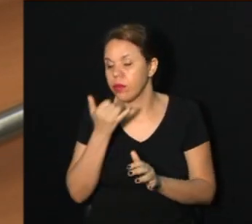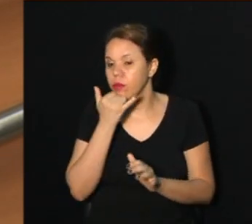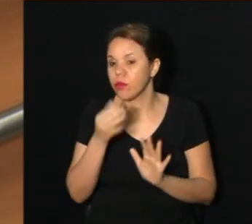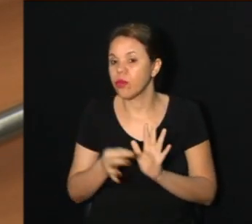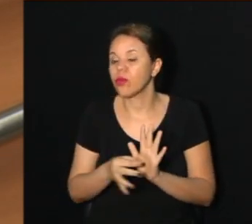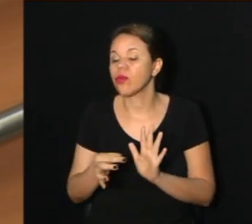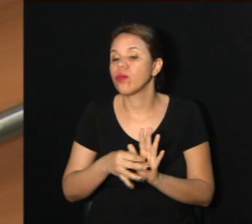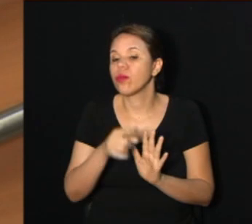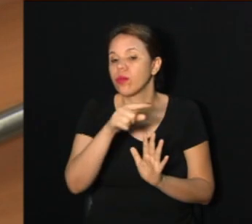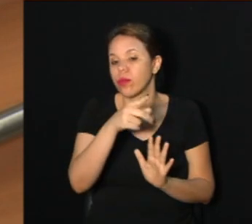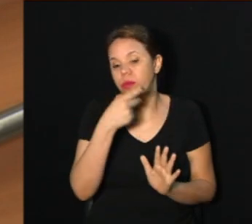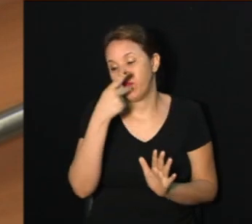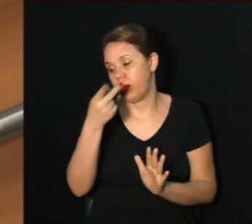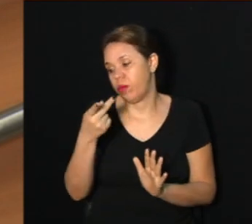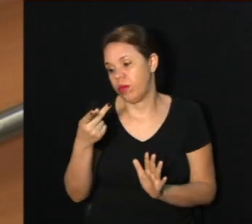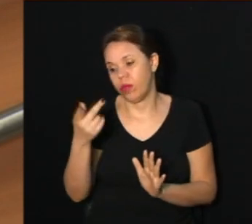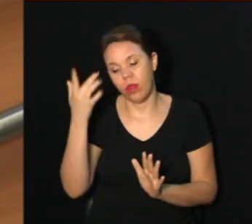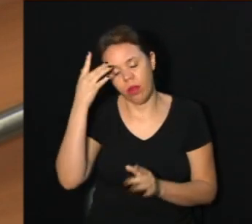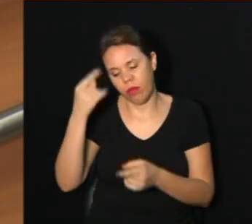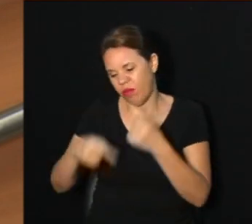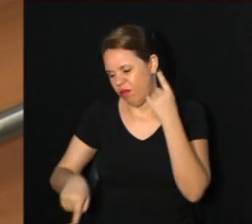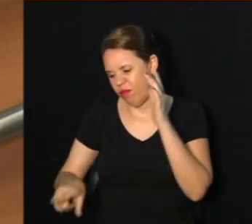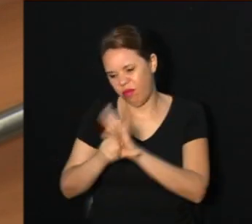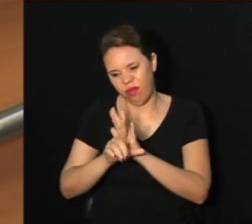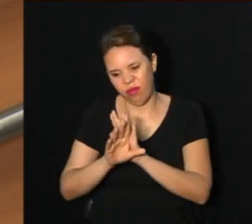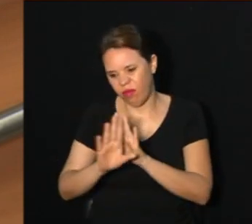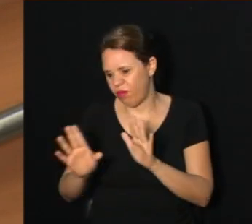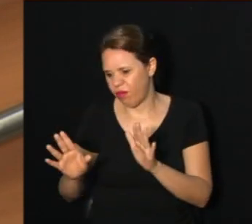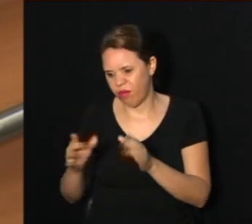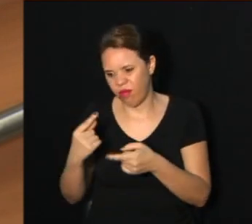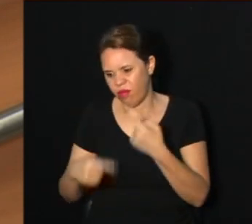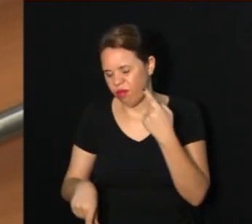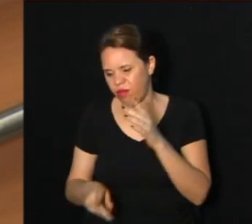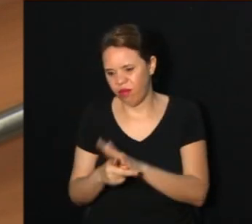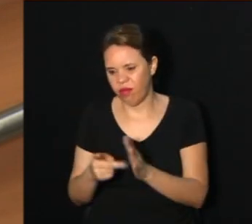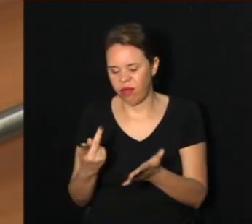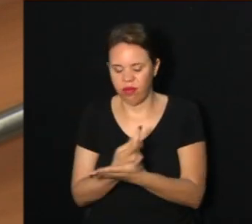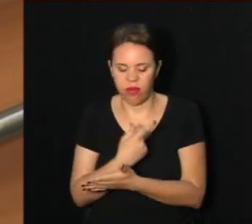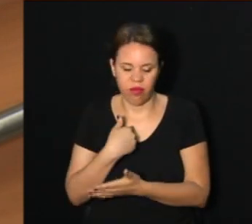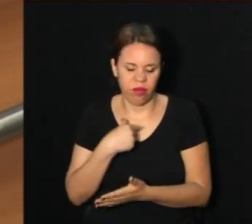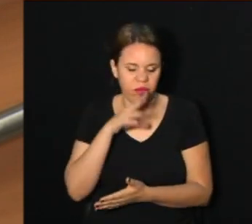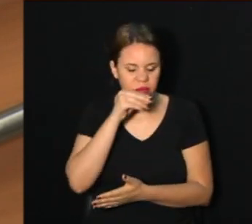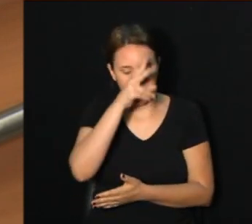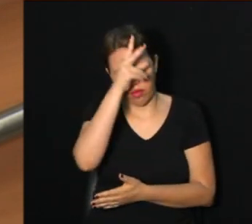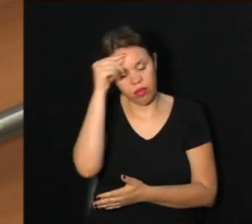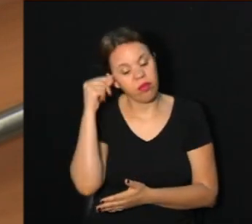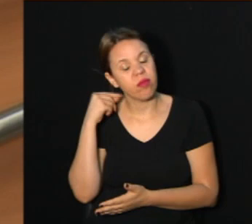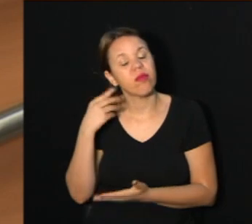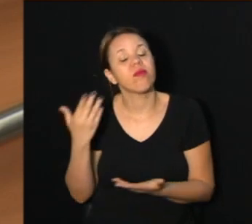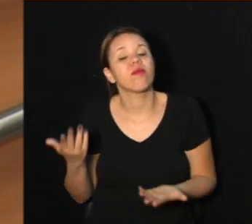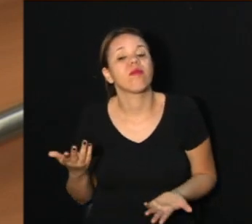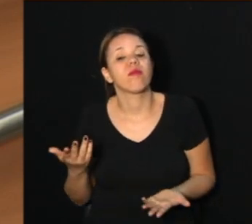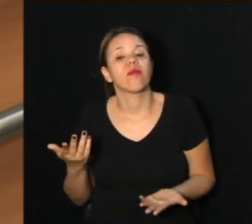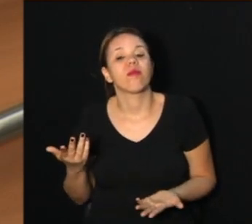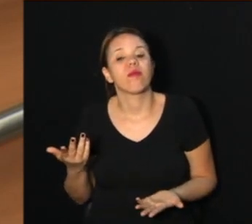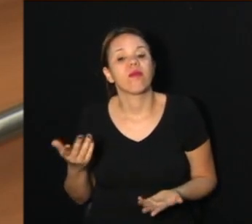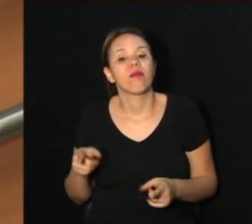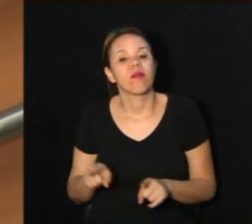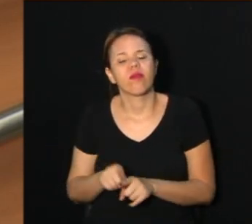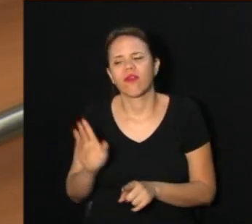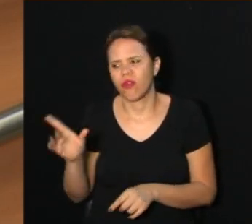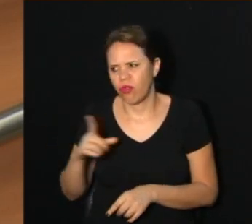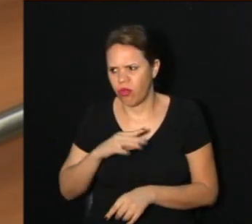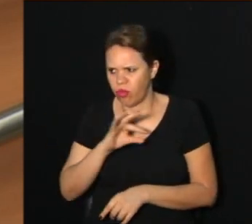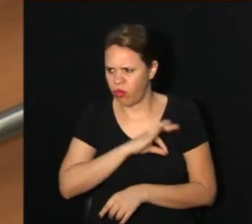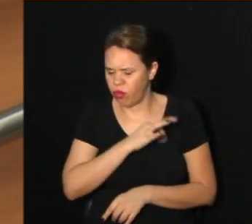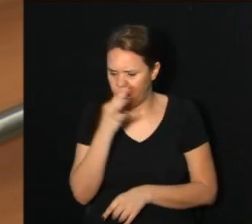certa forma imoral, apesar de ser legal, porque o funcionário público, o servidor público, o procurador, ele já tem um ótimo